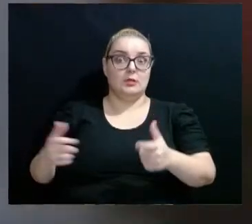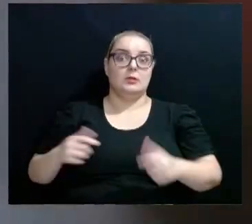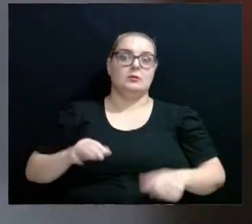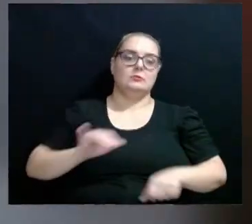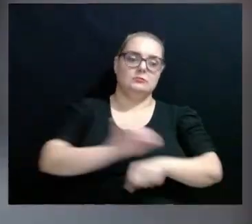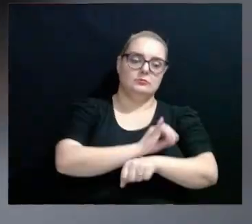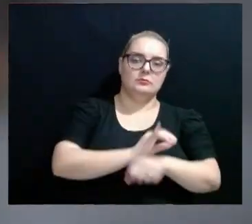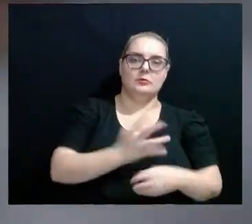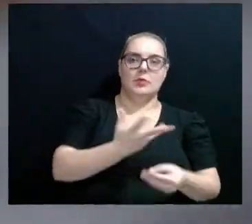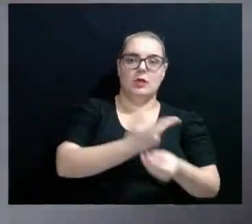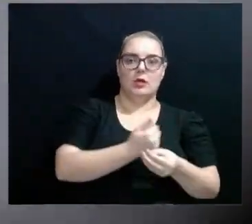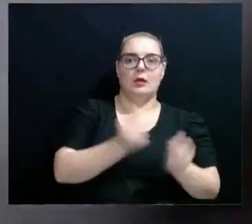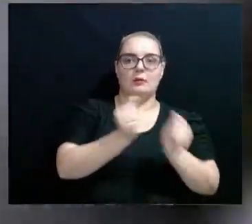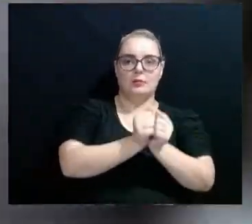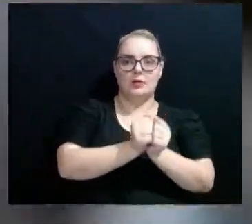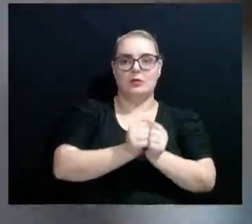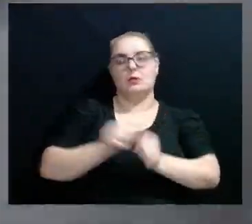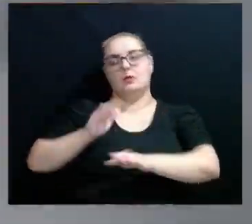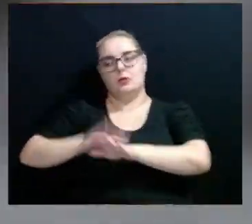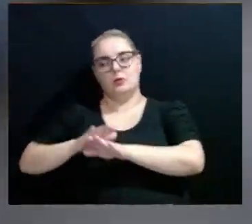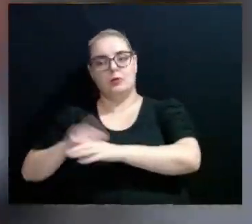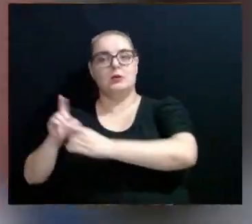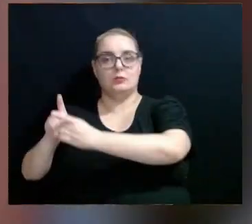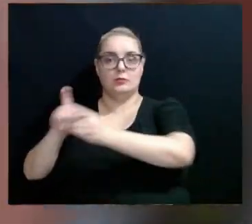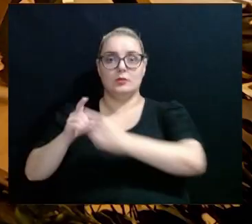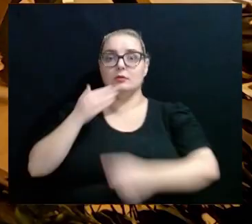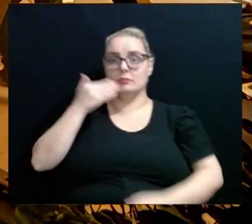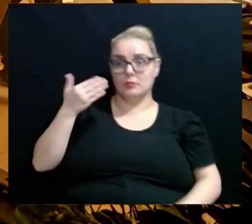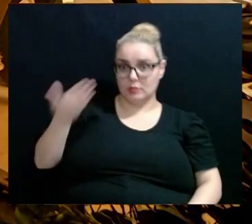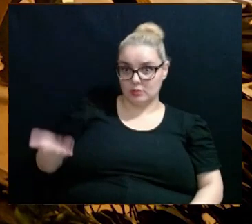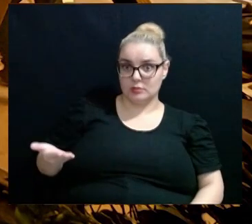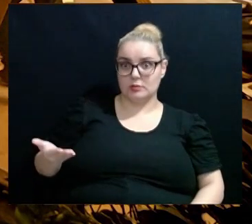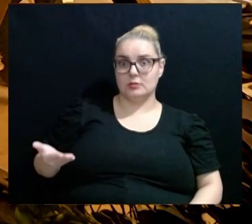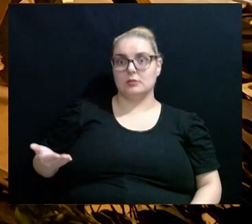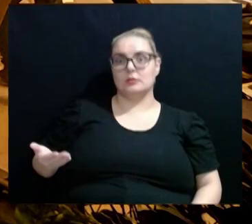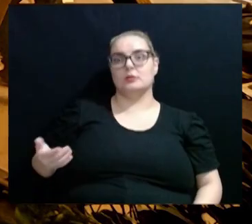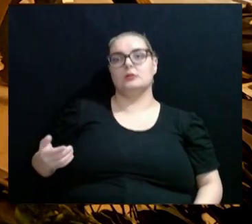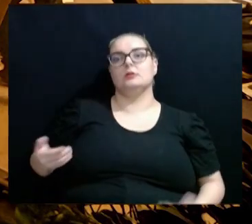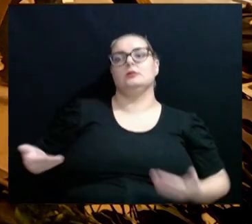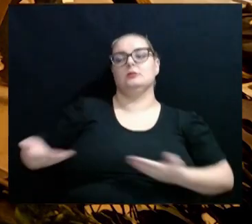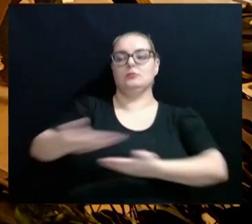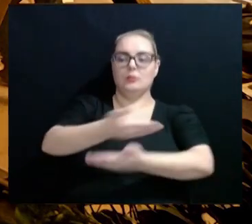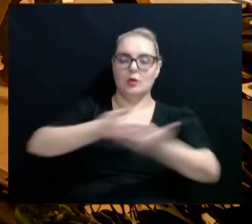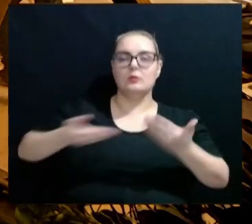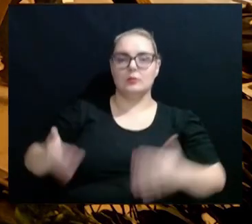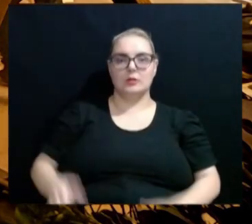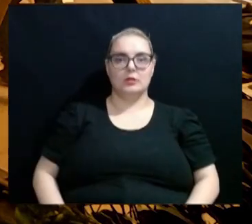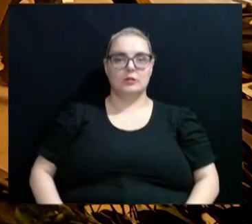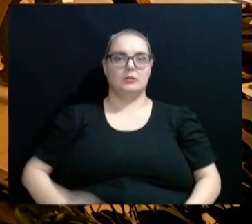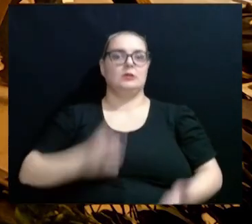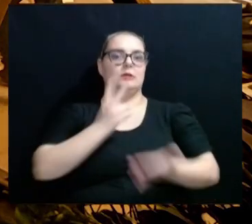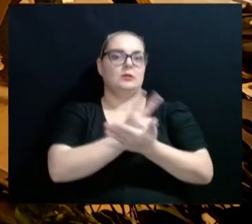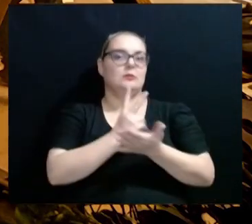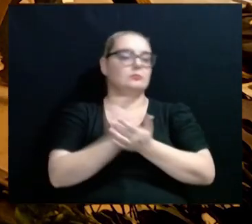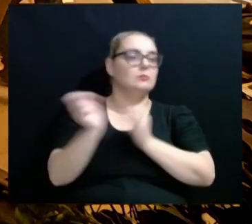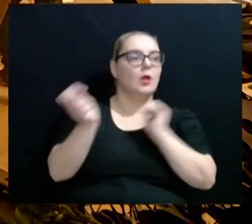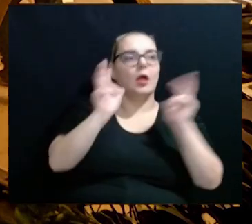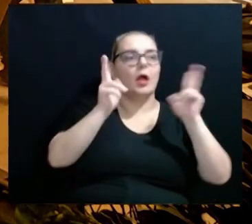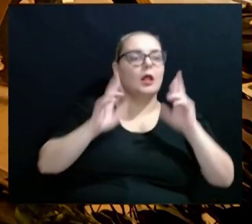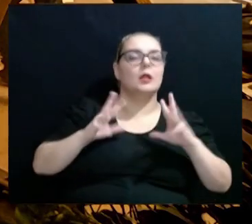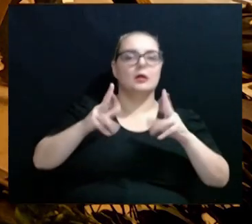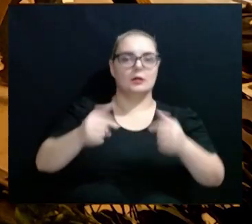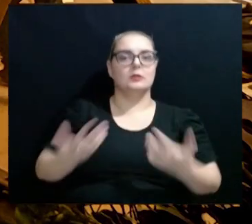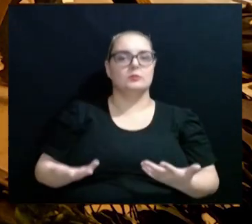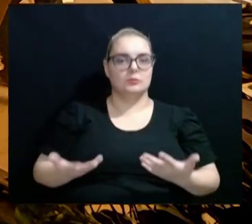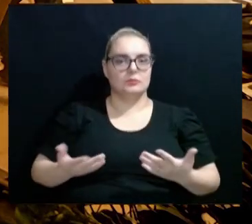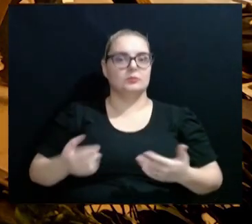Então, eu tenho que criar estratégia para unir a minha arte com a funcionalidade e atender a demanda. Então, existe esse triângulo. Então, você